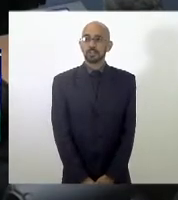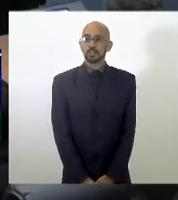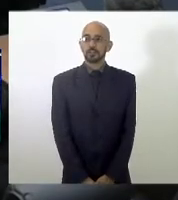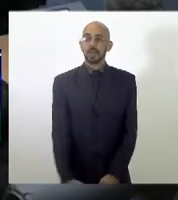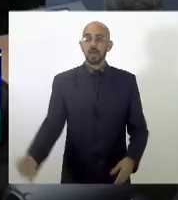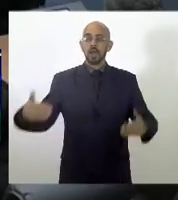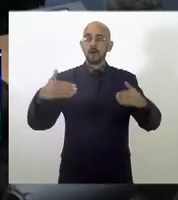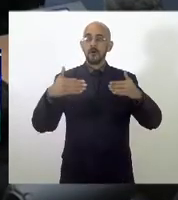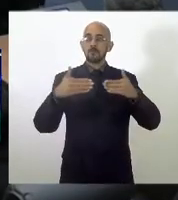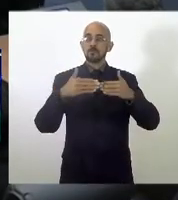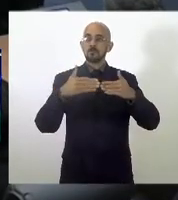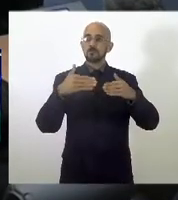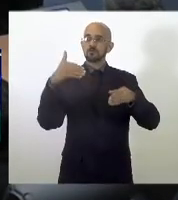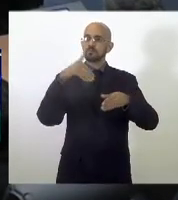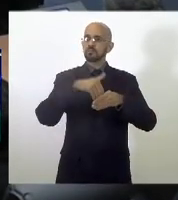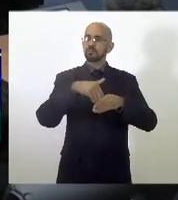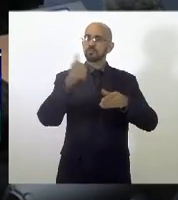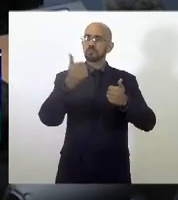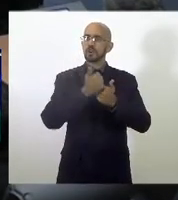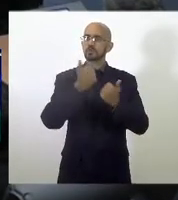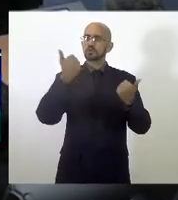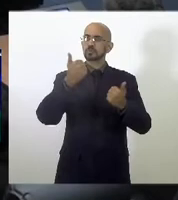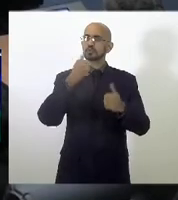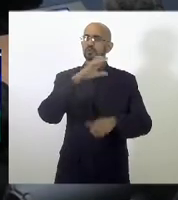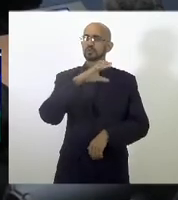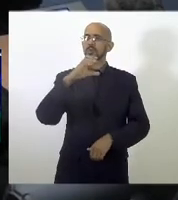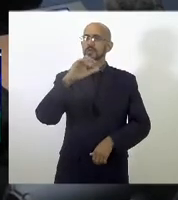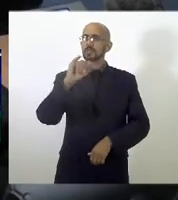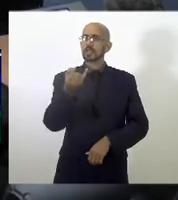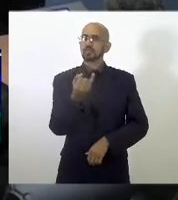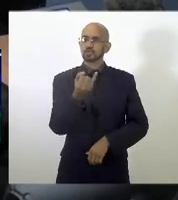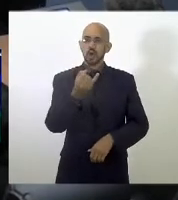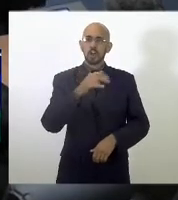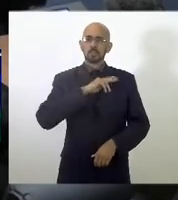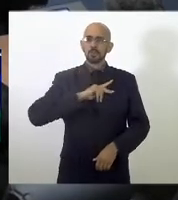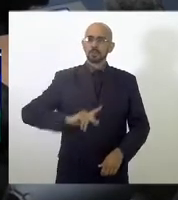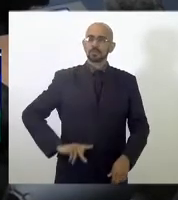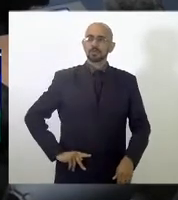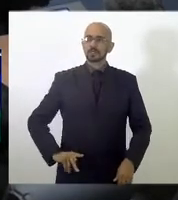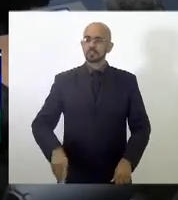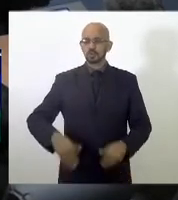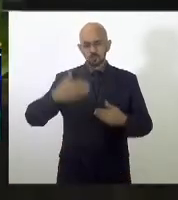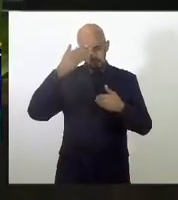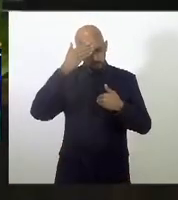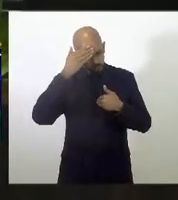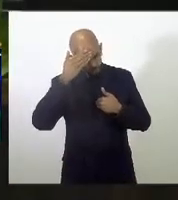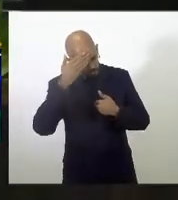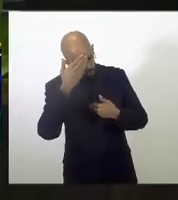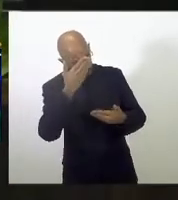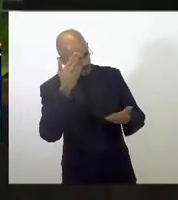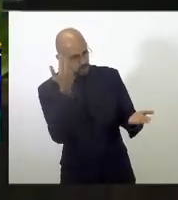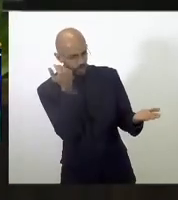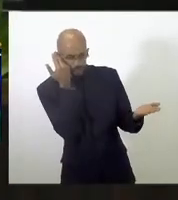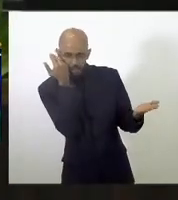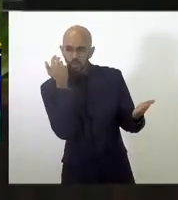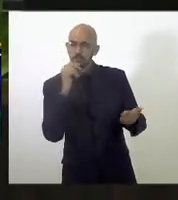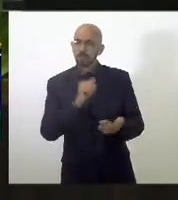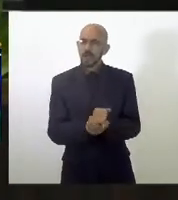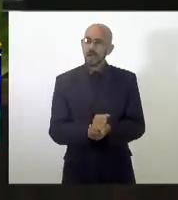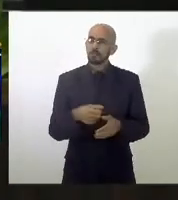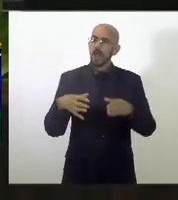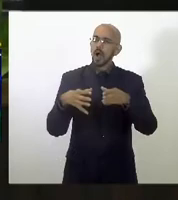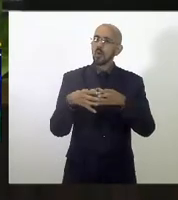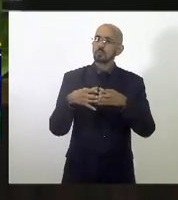Favorável ao substitutivo da CCJ, presidente. Obrigado, Eliomar. Pela Comissão de Trabalho, deputada